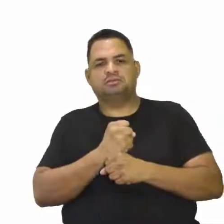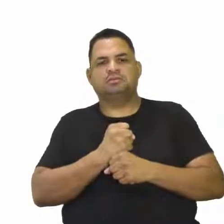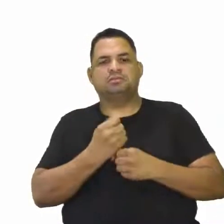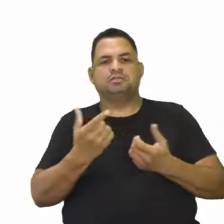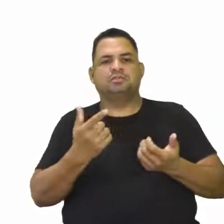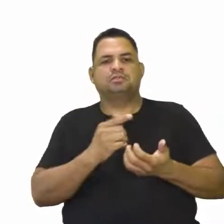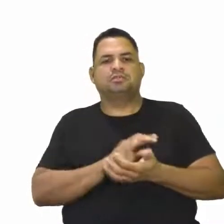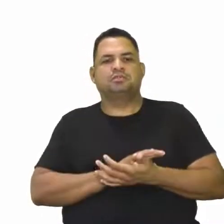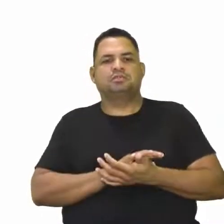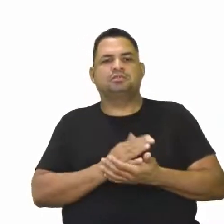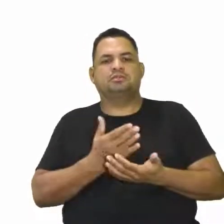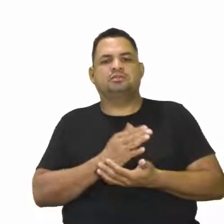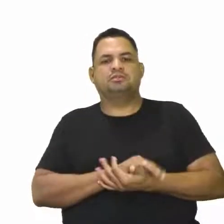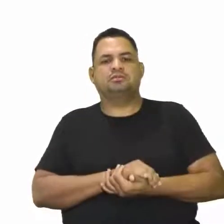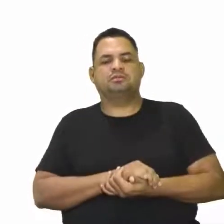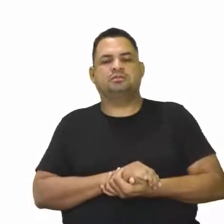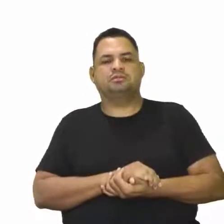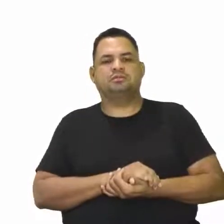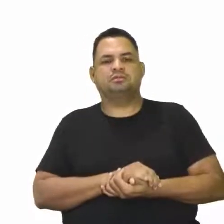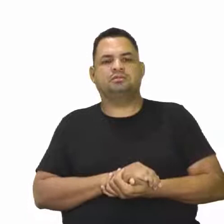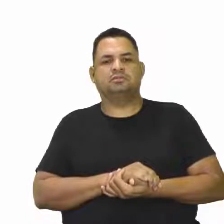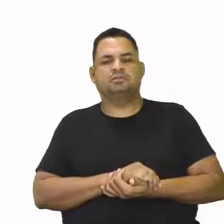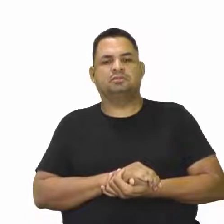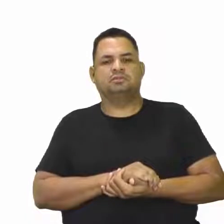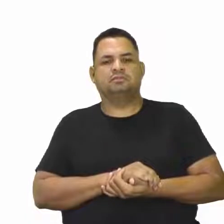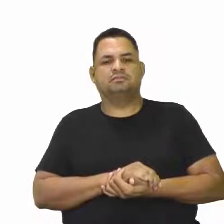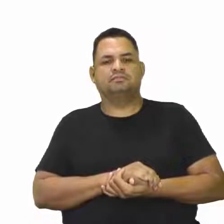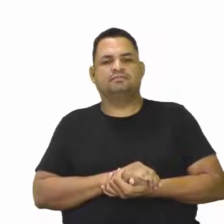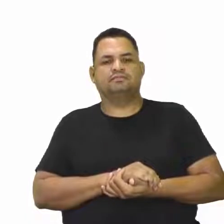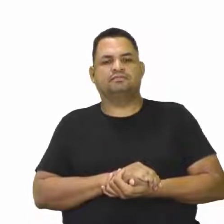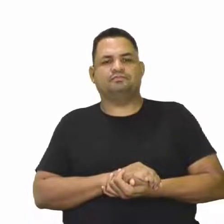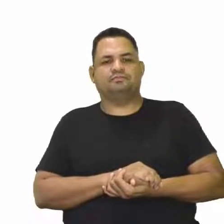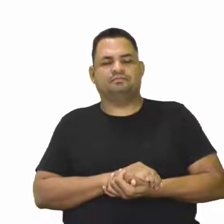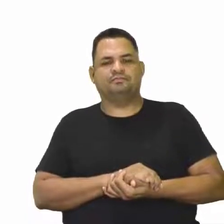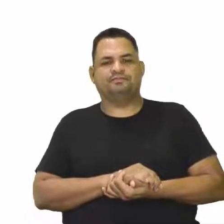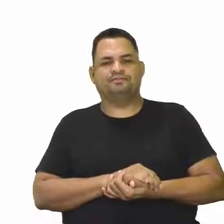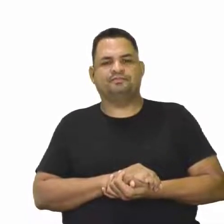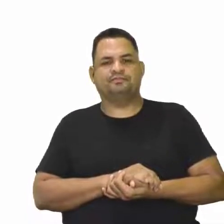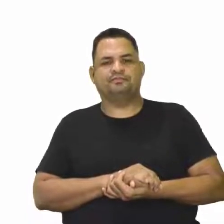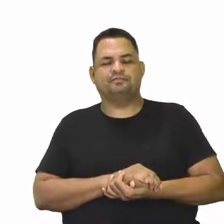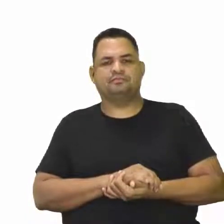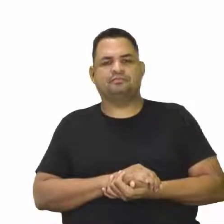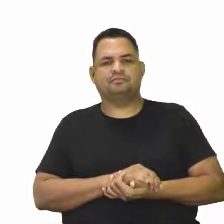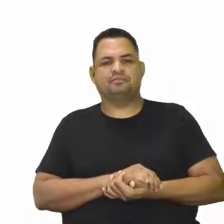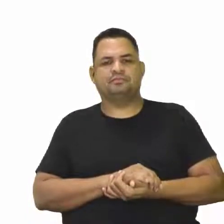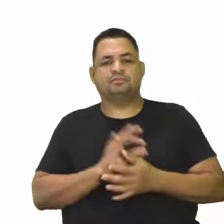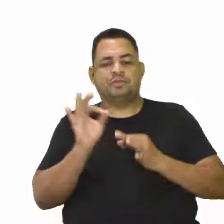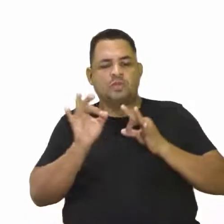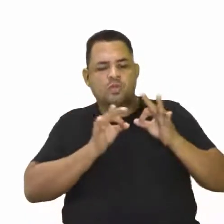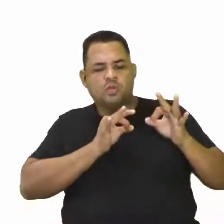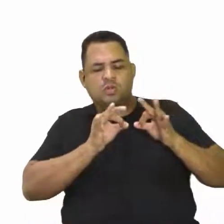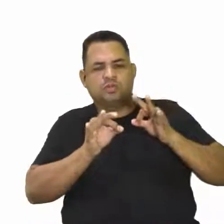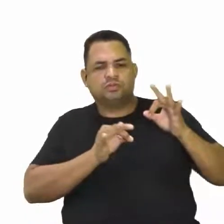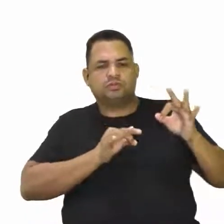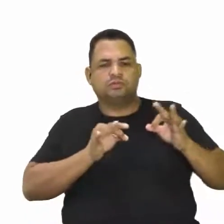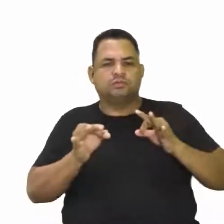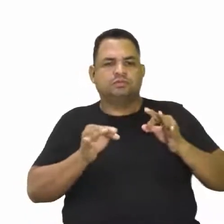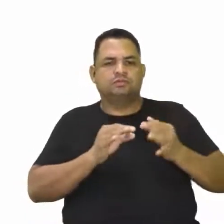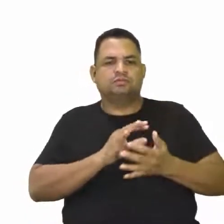Crucé. Papeles no he arreglado. Que seria arrumados, né?